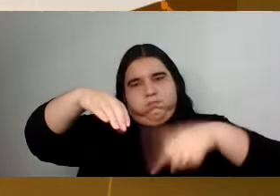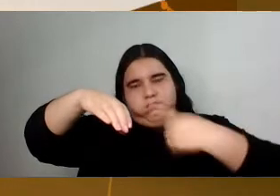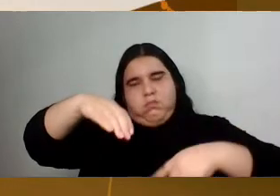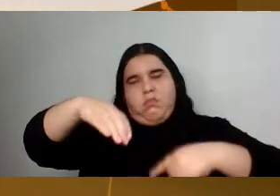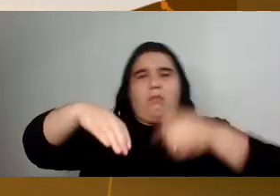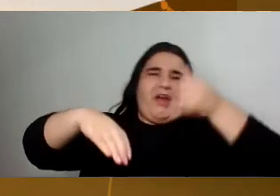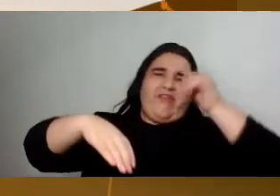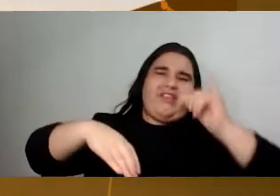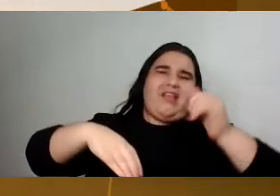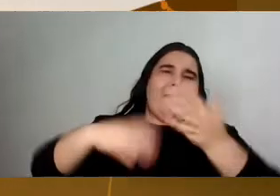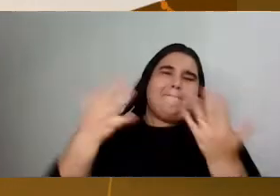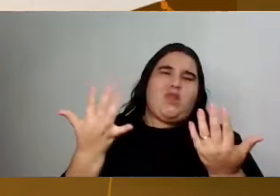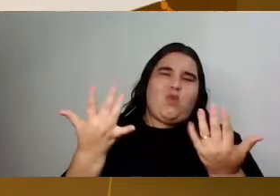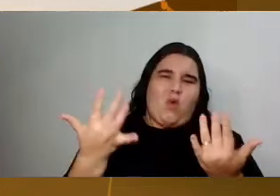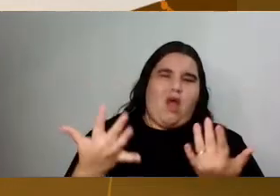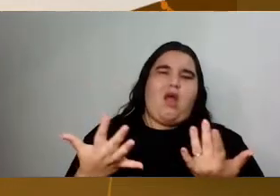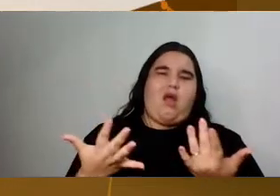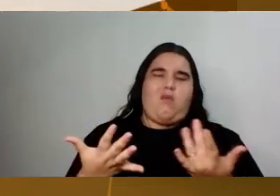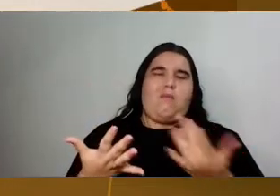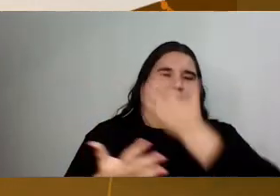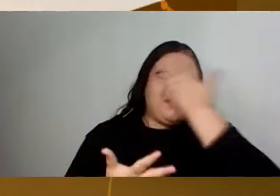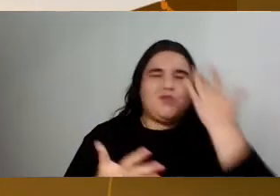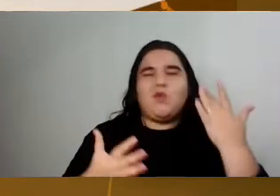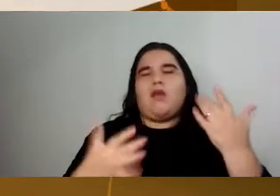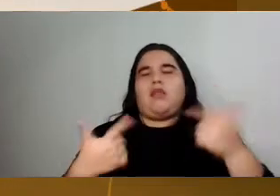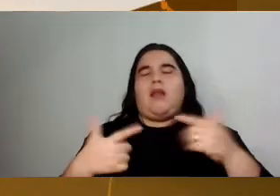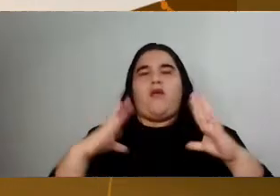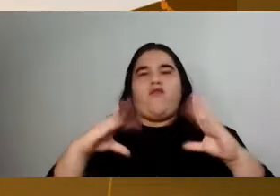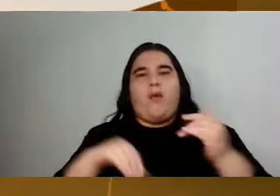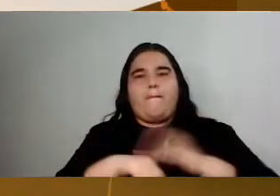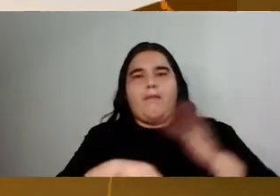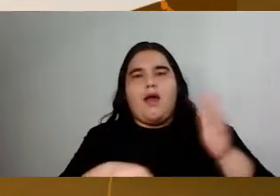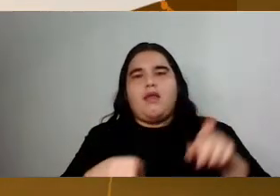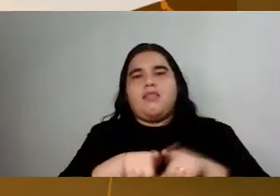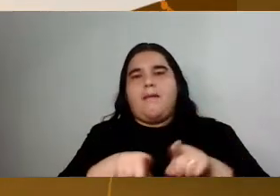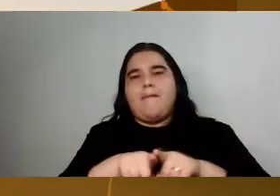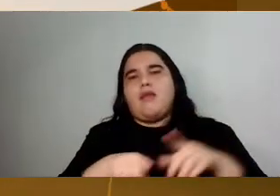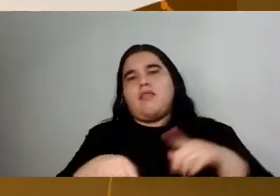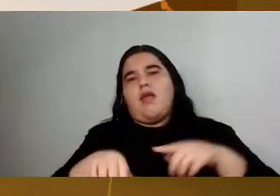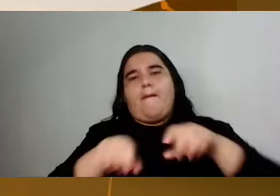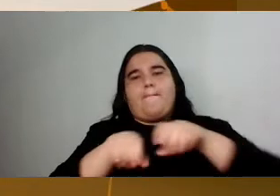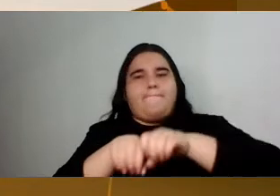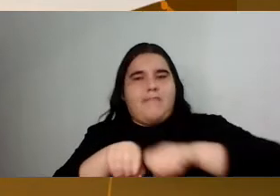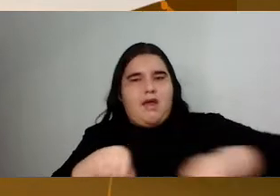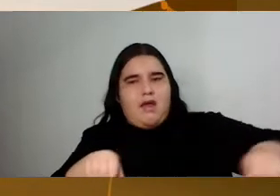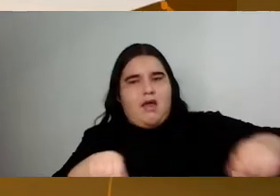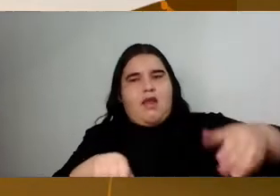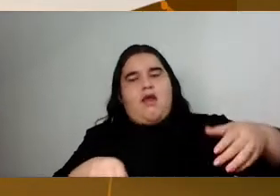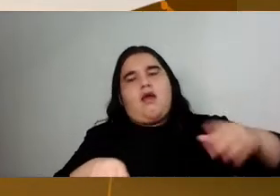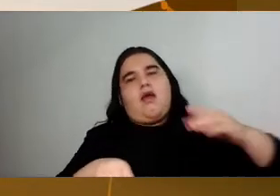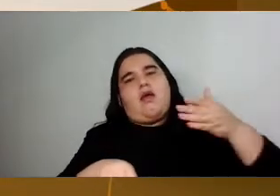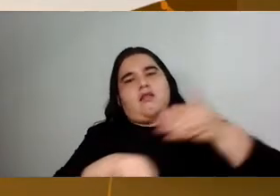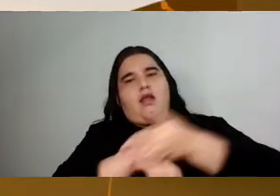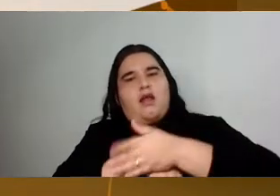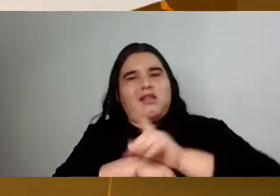trabalho. E a mesma coisa aqui para as mangueiras. Mangueira de entrada, mangueira de saída e uma mangueira auxiliar para vácuo.